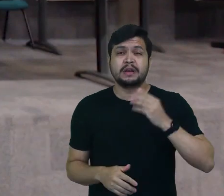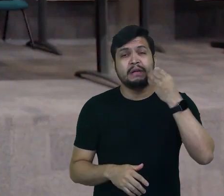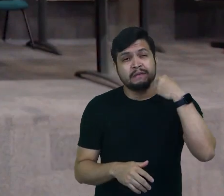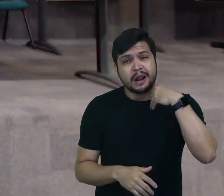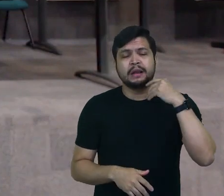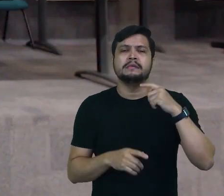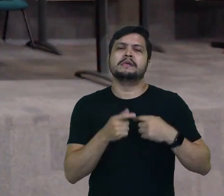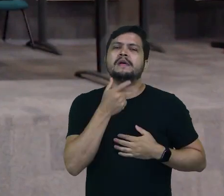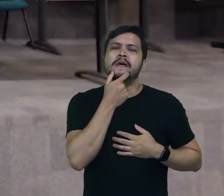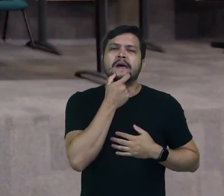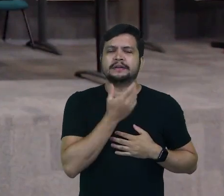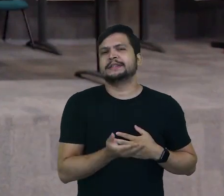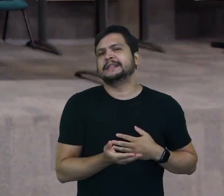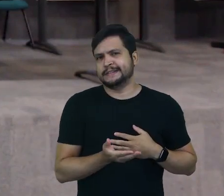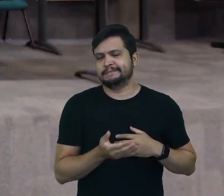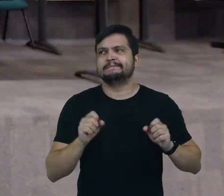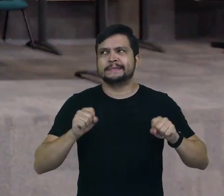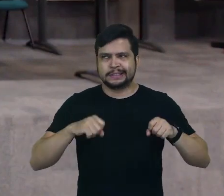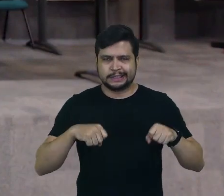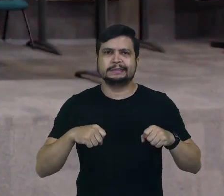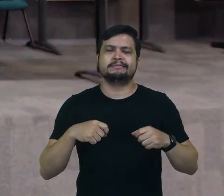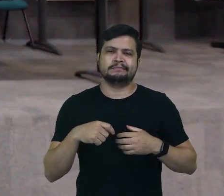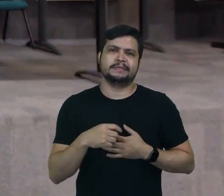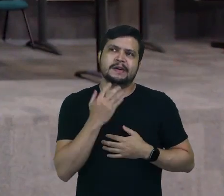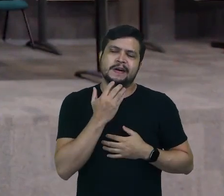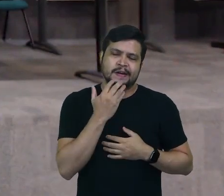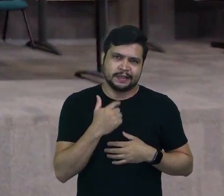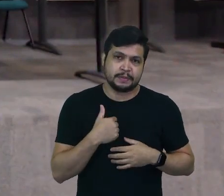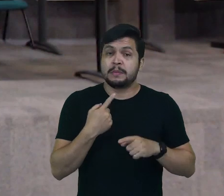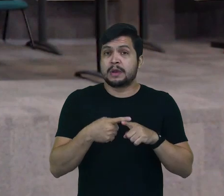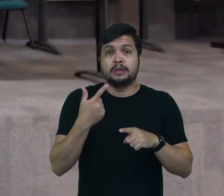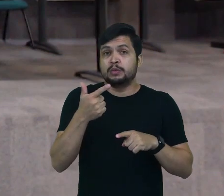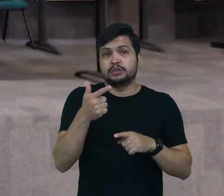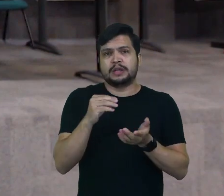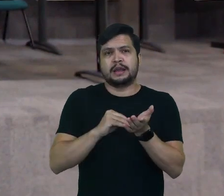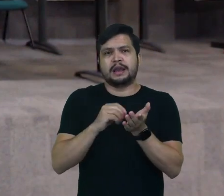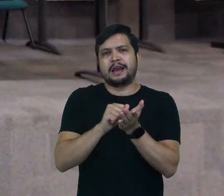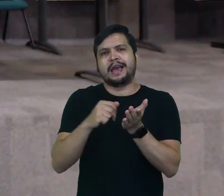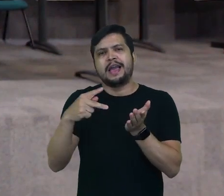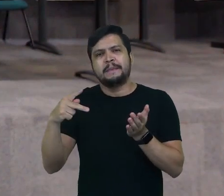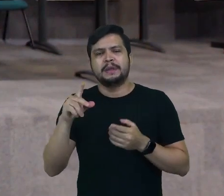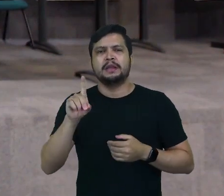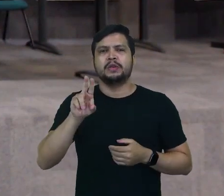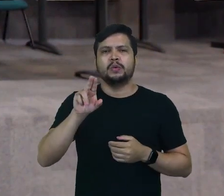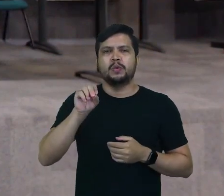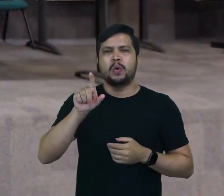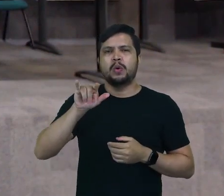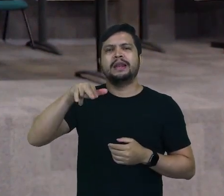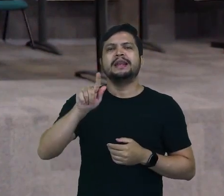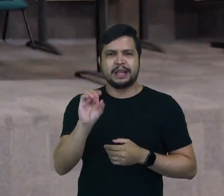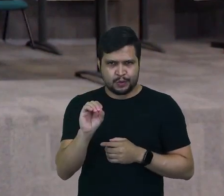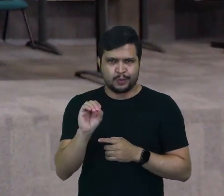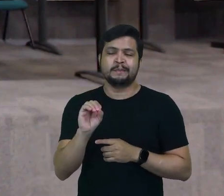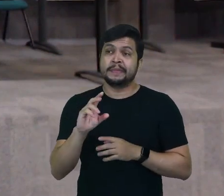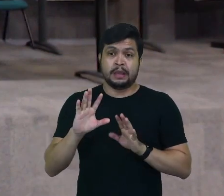fraca no inglês, porque no inglês eu não tinha essas possibilidades, não tinha Duolingo, assim, não tinha, os cursos eram